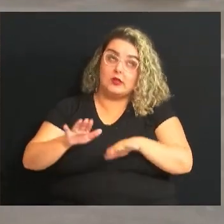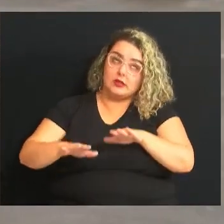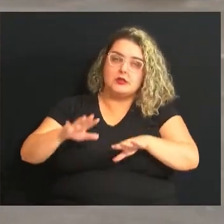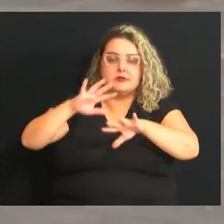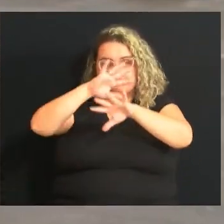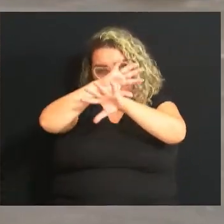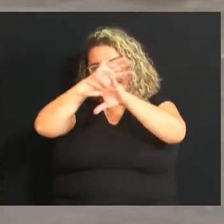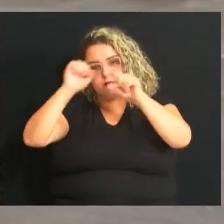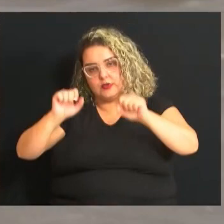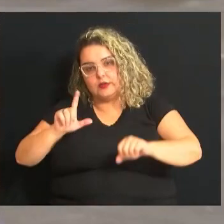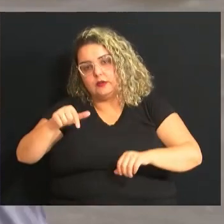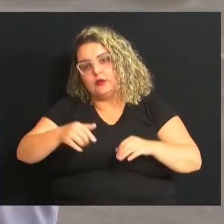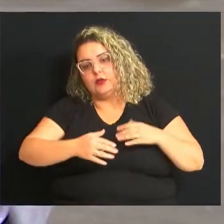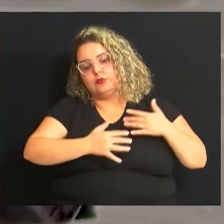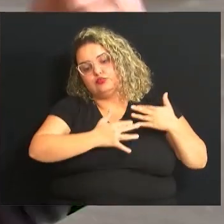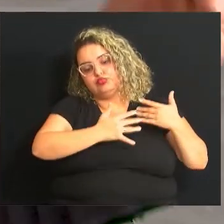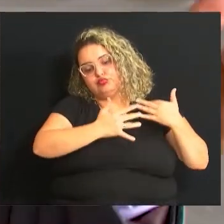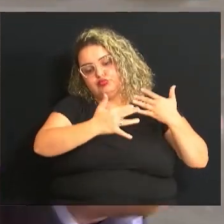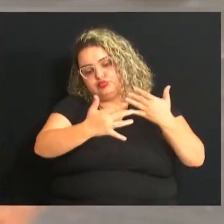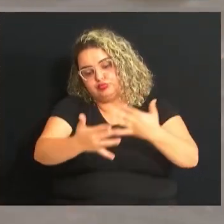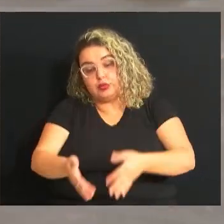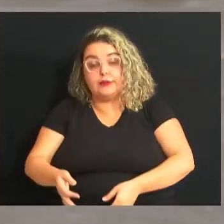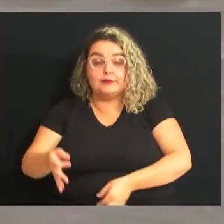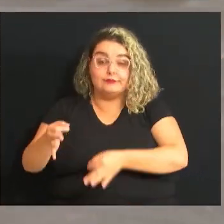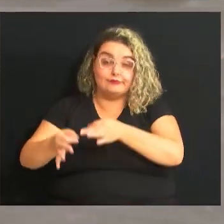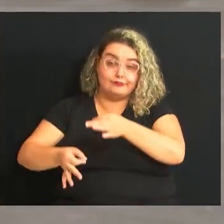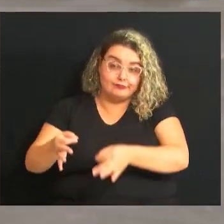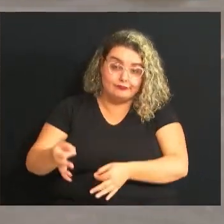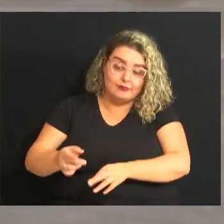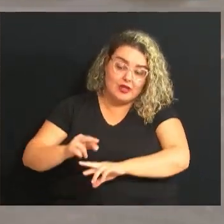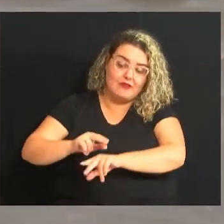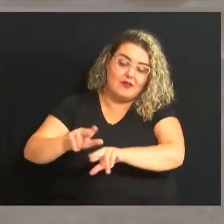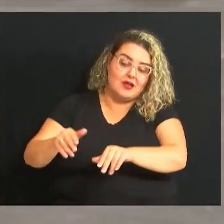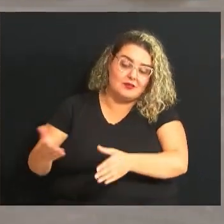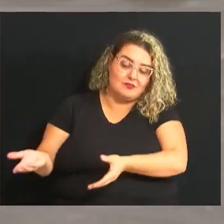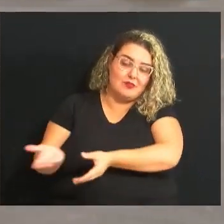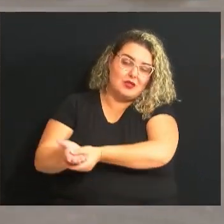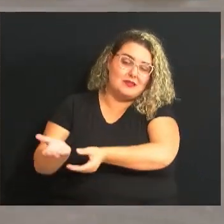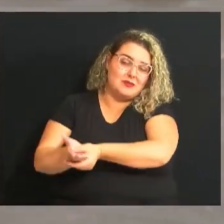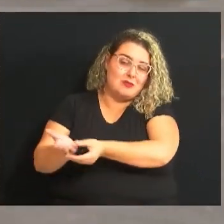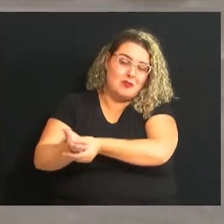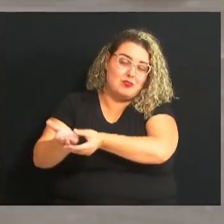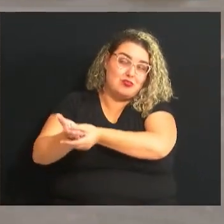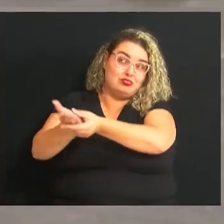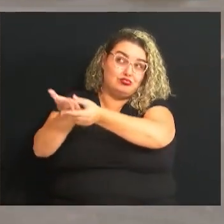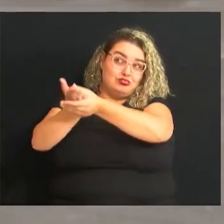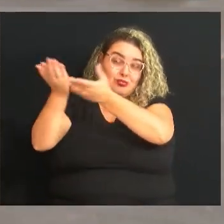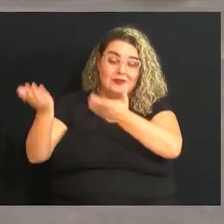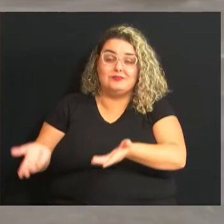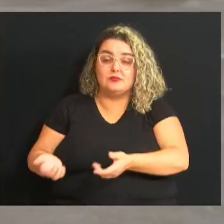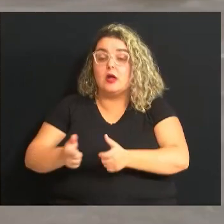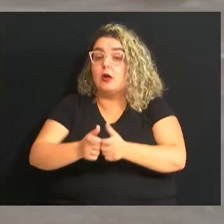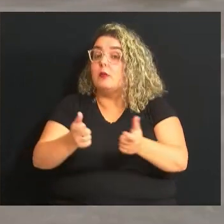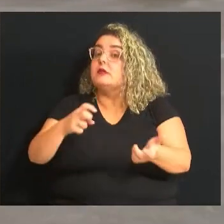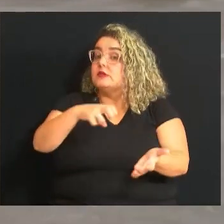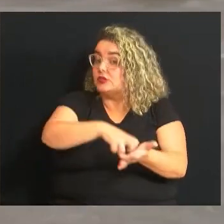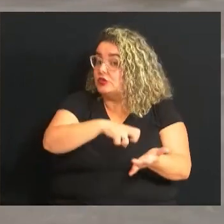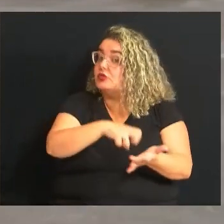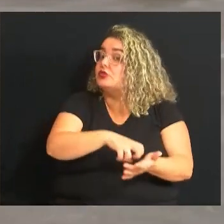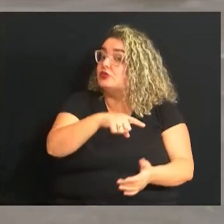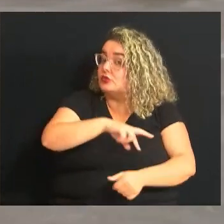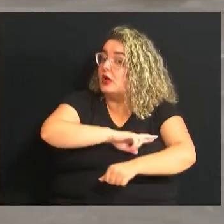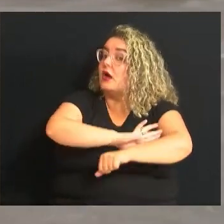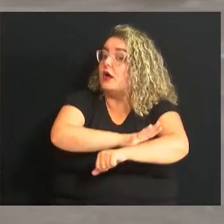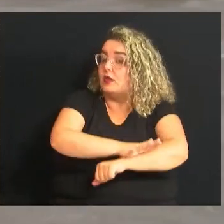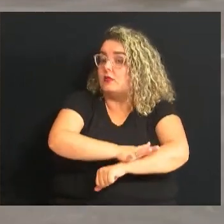nos tribunais, depois de uma longa demanda no judiciário brasileiro, tem aumentado os casos de condenação,